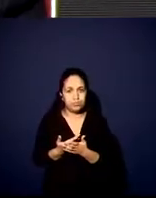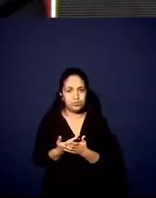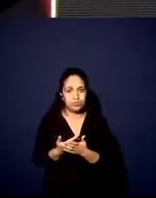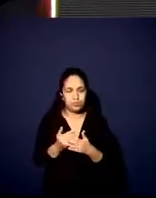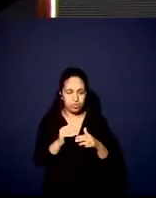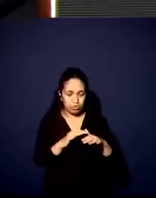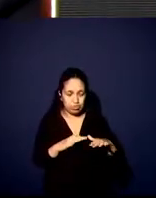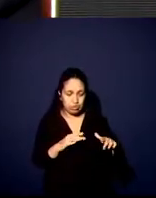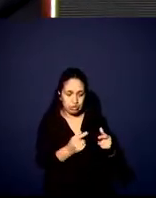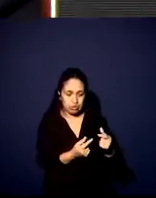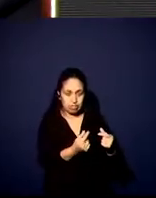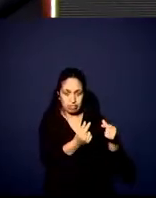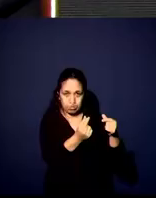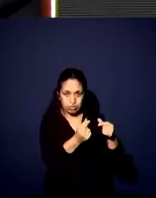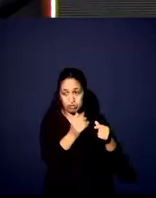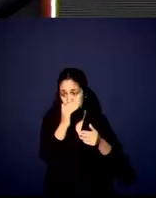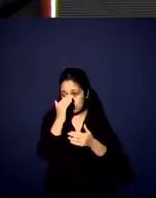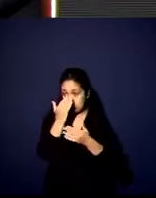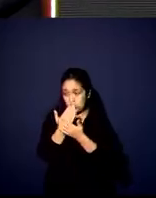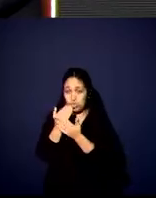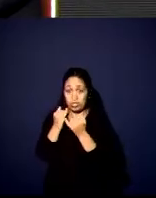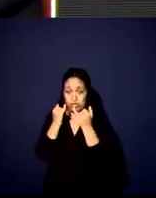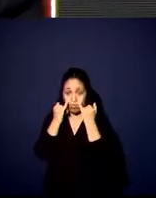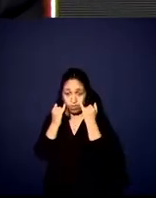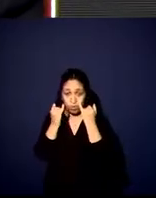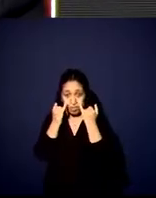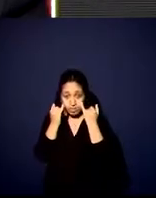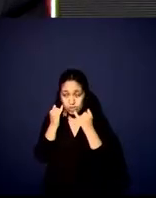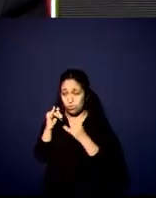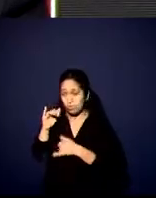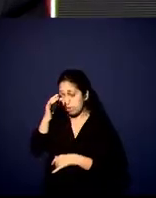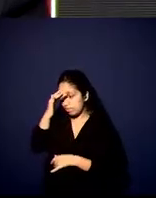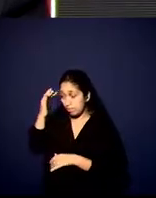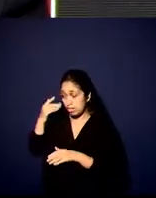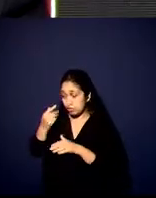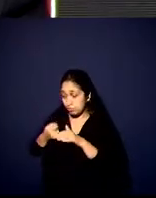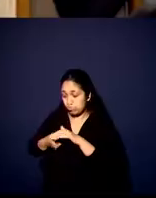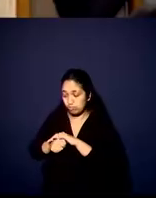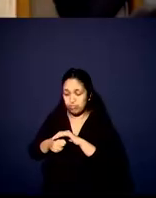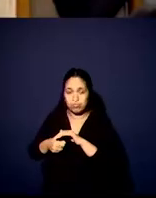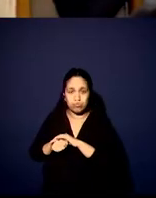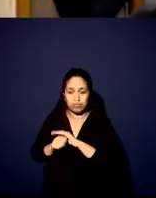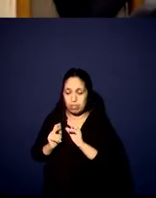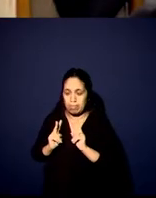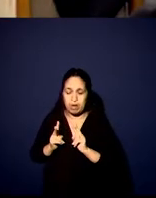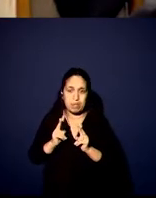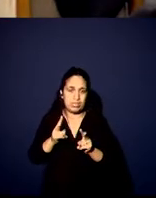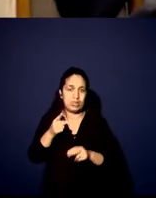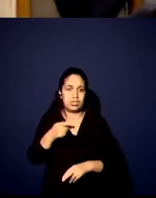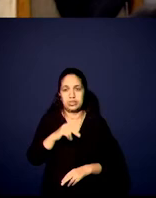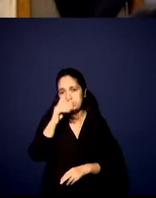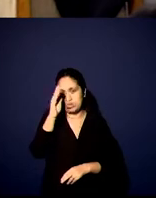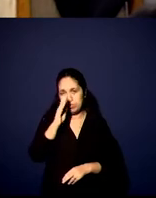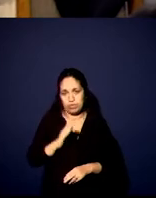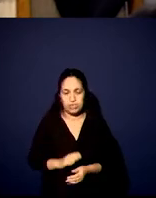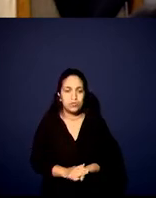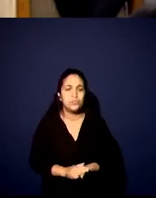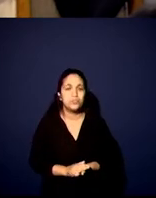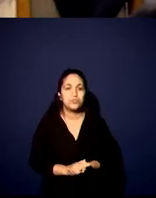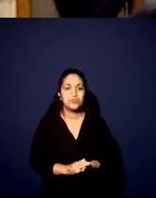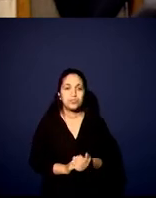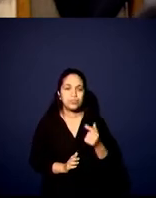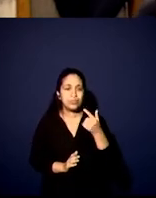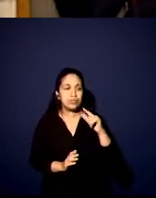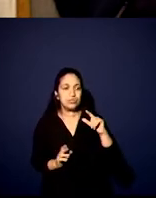do mercado a credibilidade nas informações para os investidores ela permaneça incólume no Brasil tem outros tema